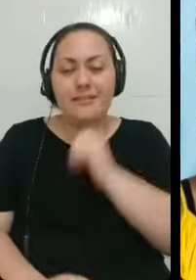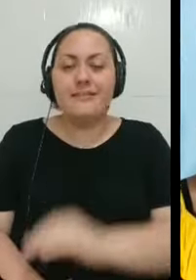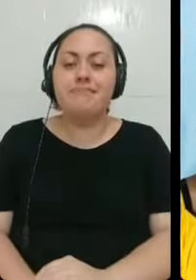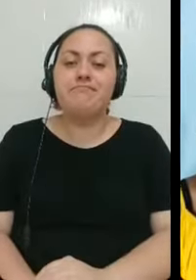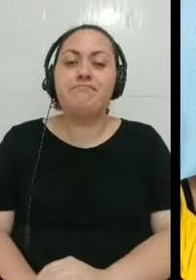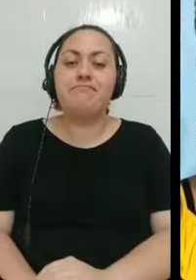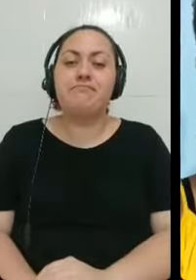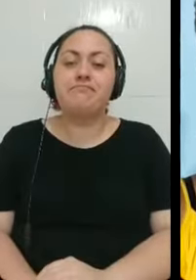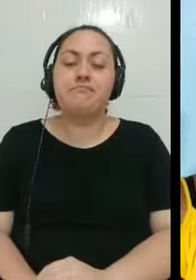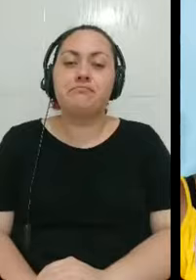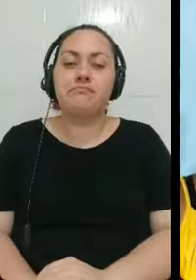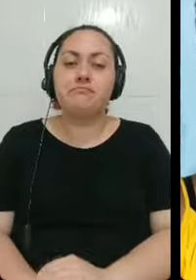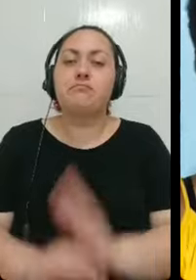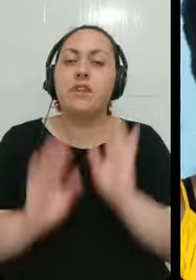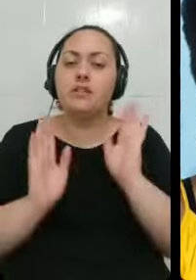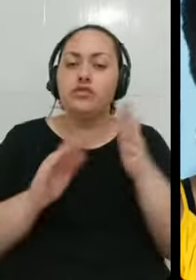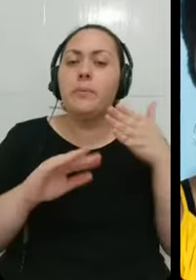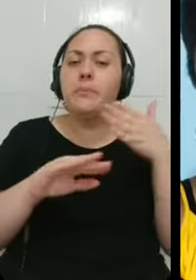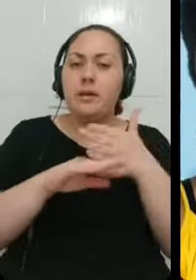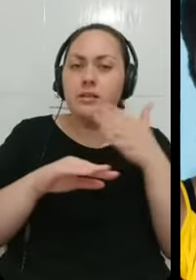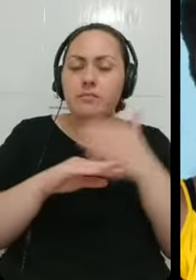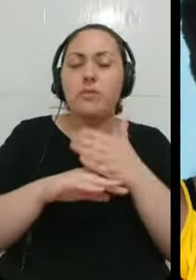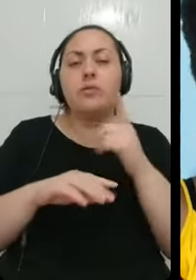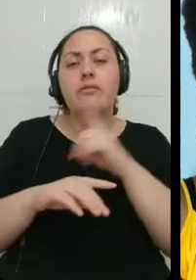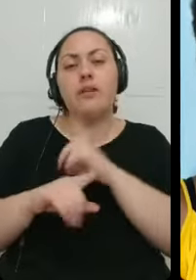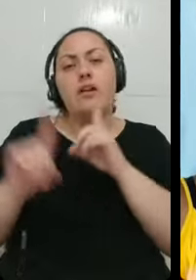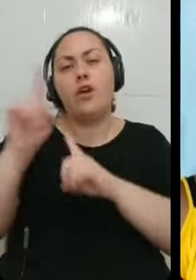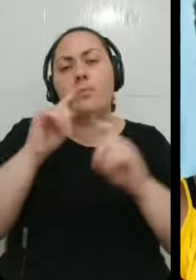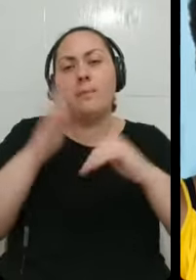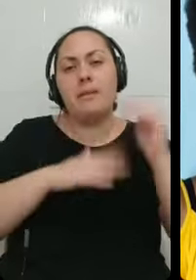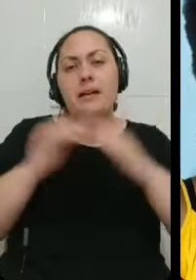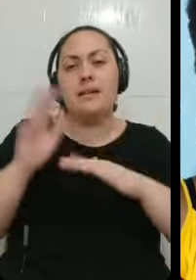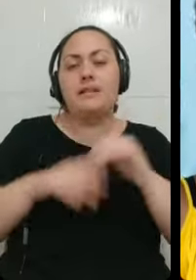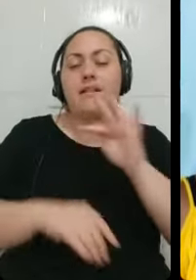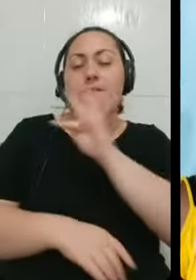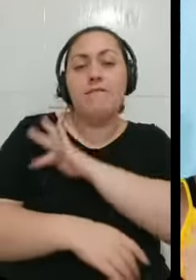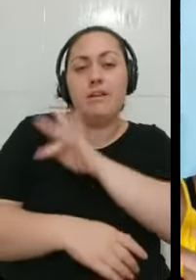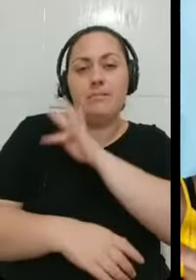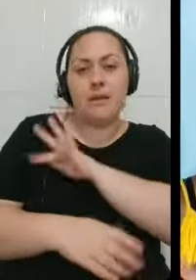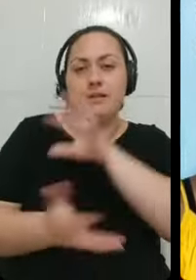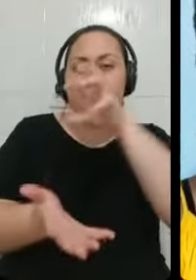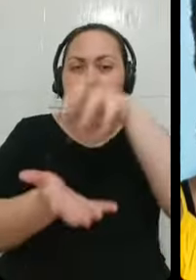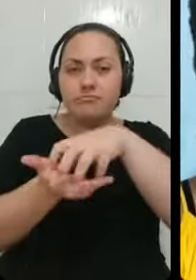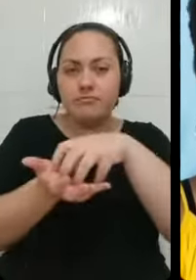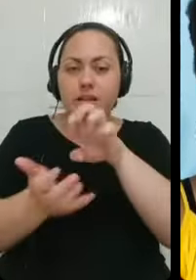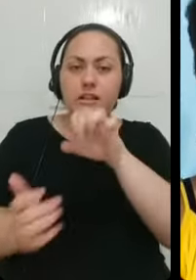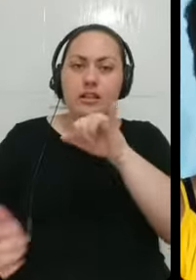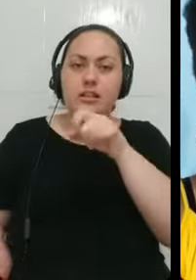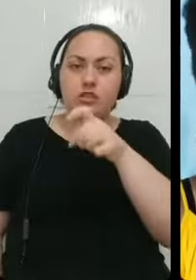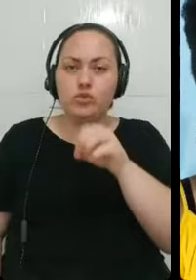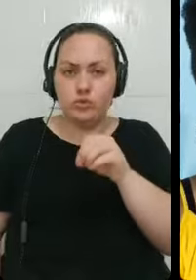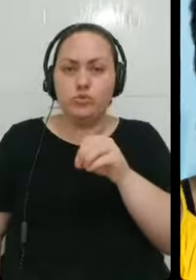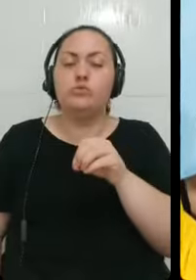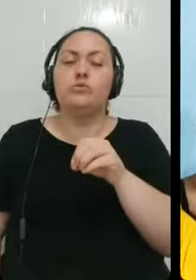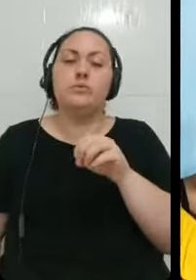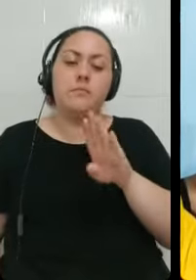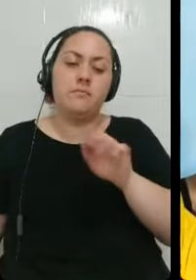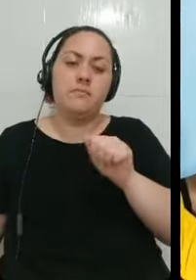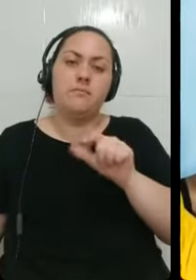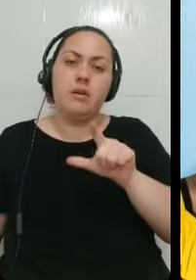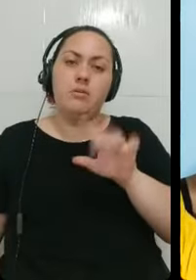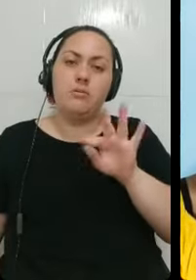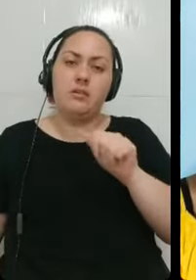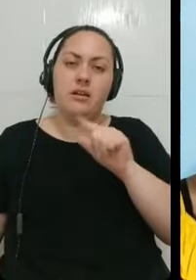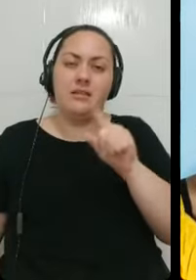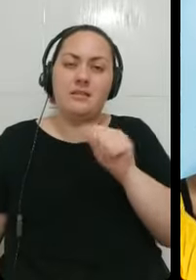Participou, que a gente tem algumas atividades ali na farmácia distrital, no IST Baltazar, que é, se não me engano, é no Sarandi. Também as atividades da